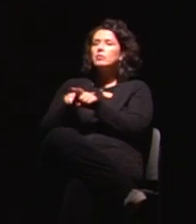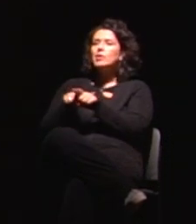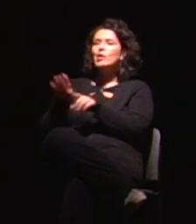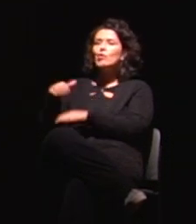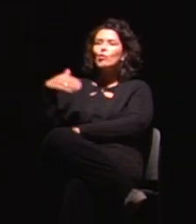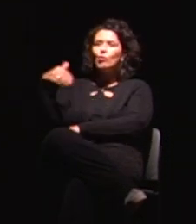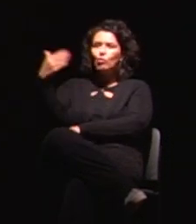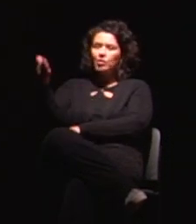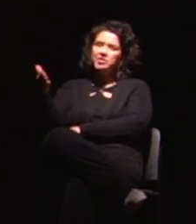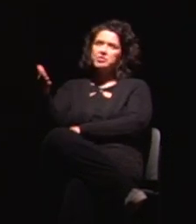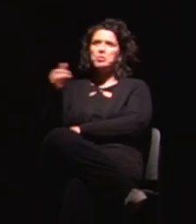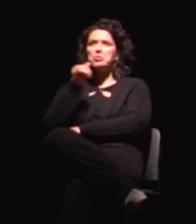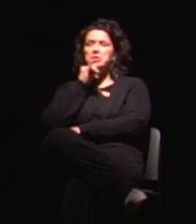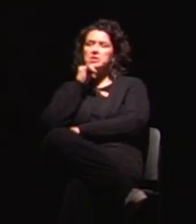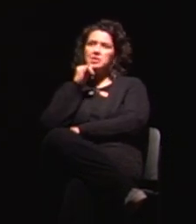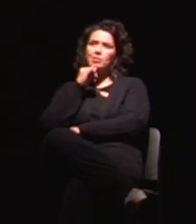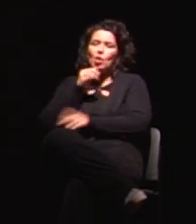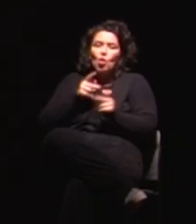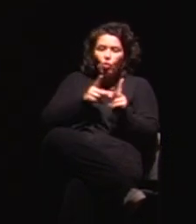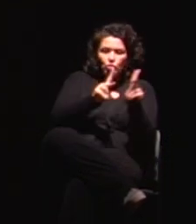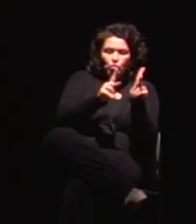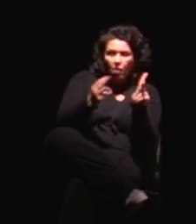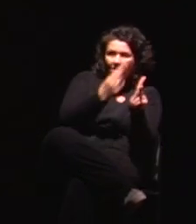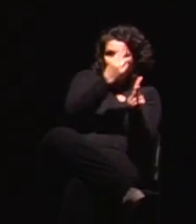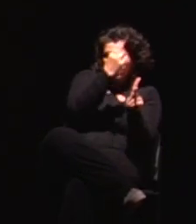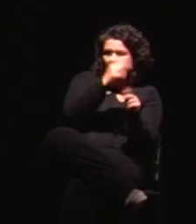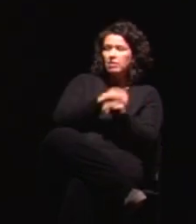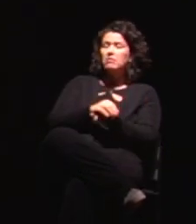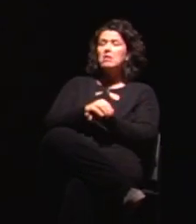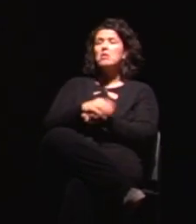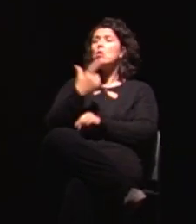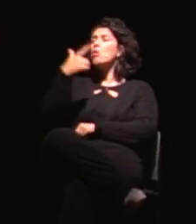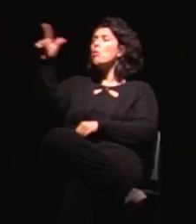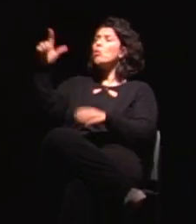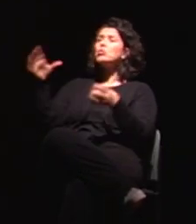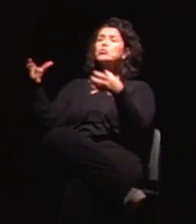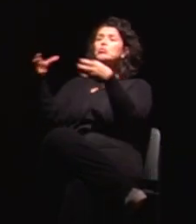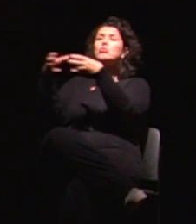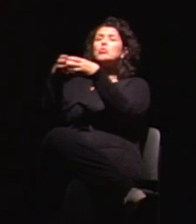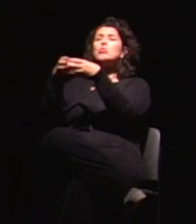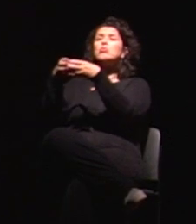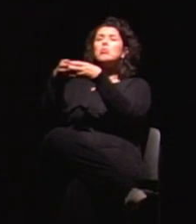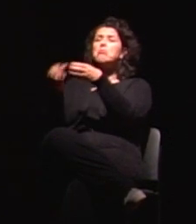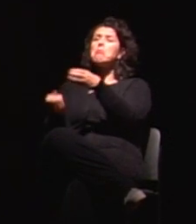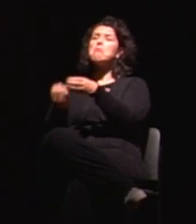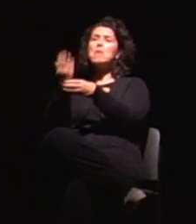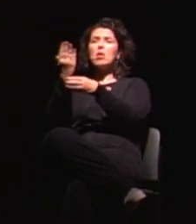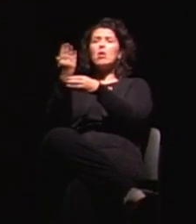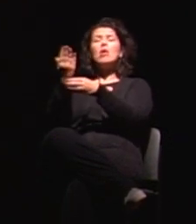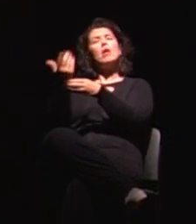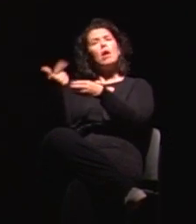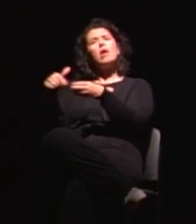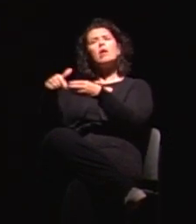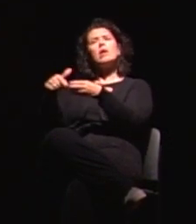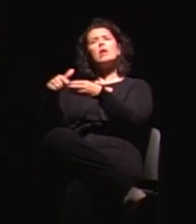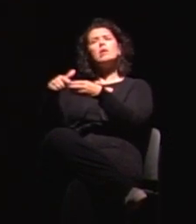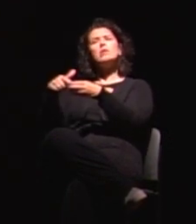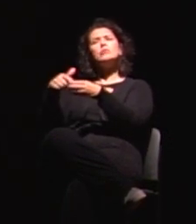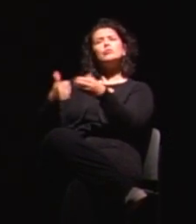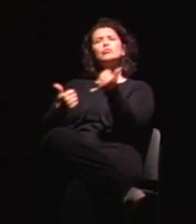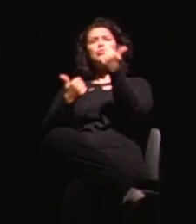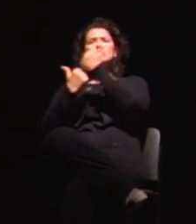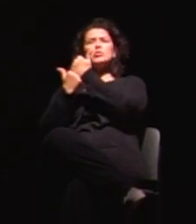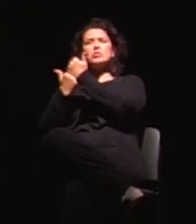esgotava ou não dava mais para continuar, imediatamente um grupo aparecia e tomava o Na Foto.